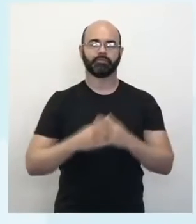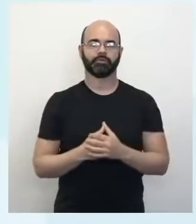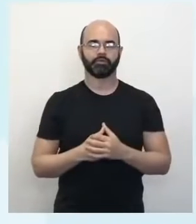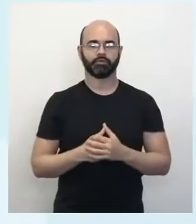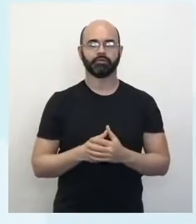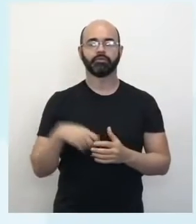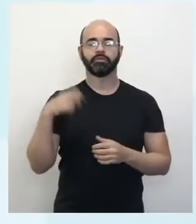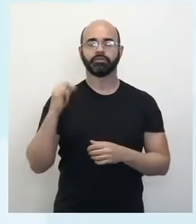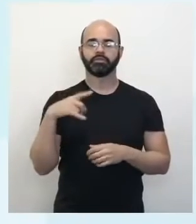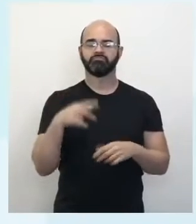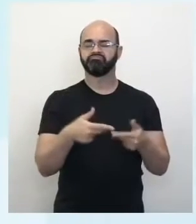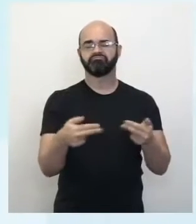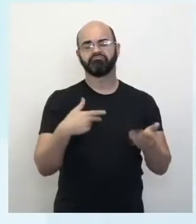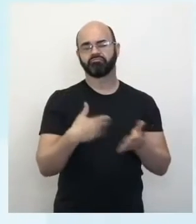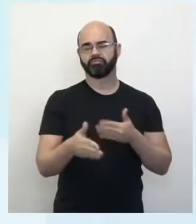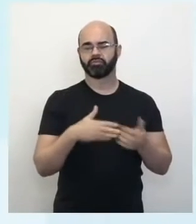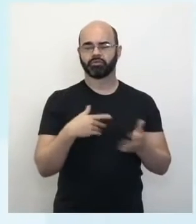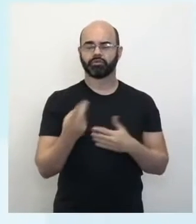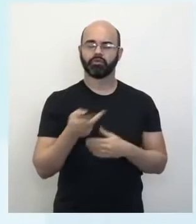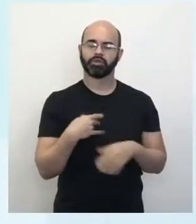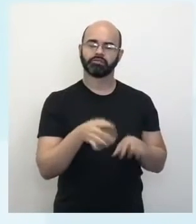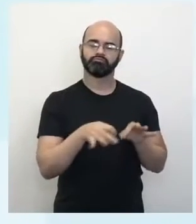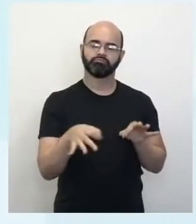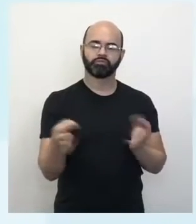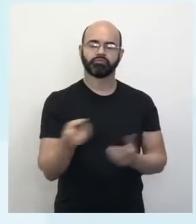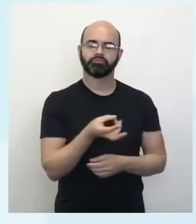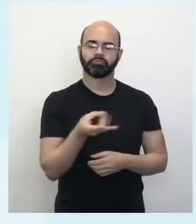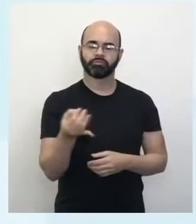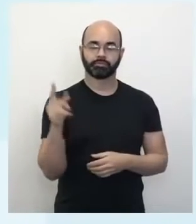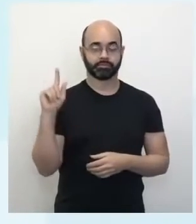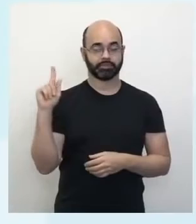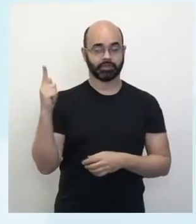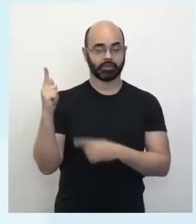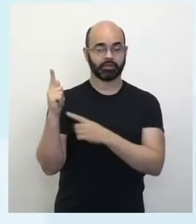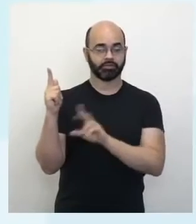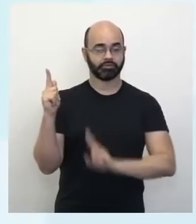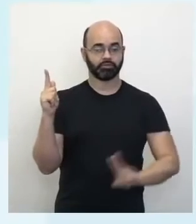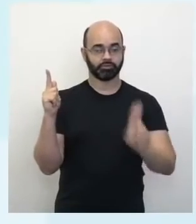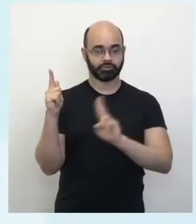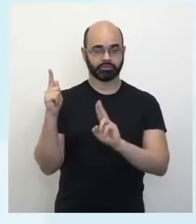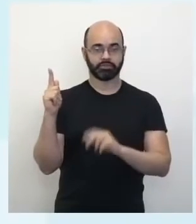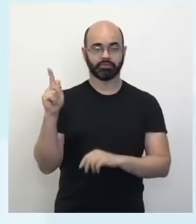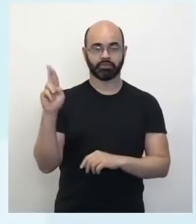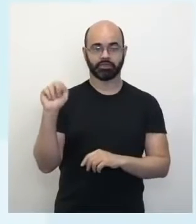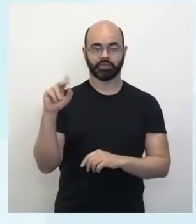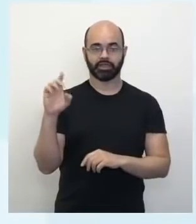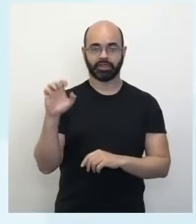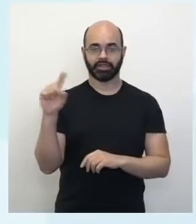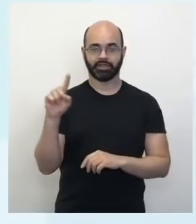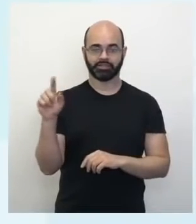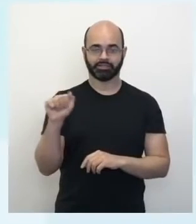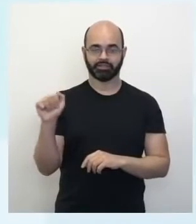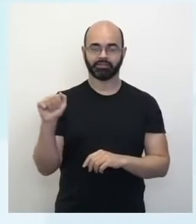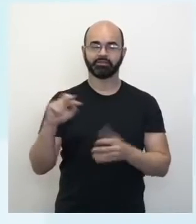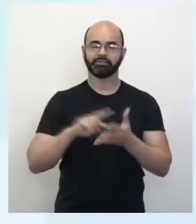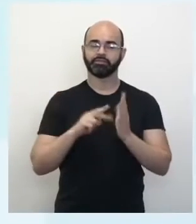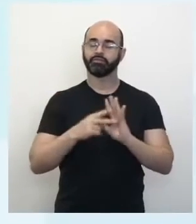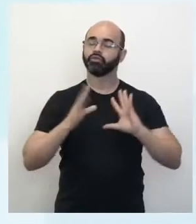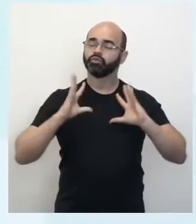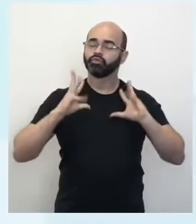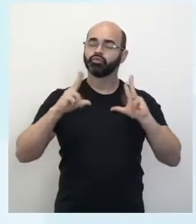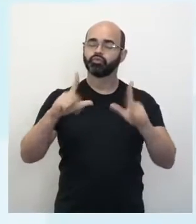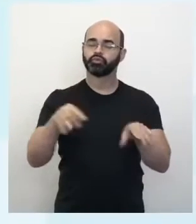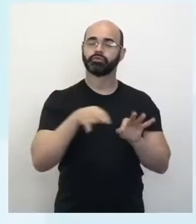quando medimos algo, estamos falando de uma grandeza. Grandeza é tudo aquilo que pode